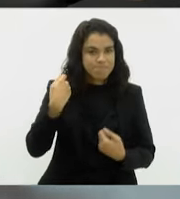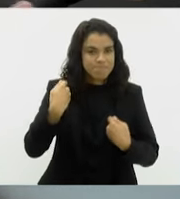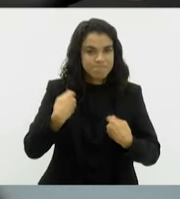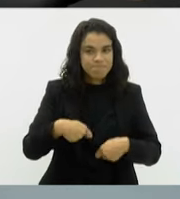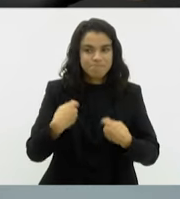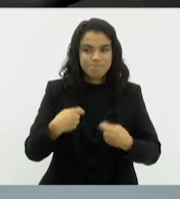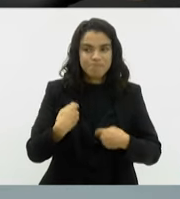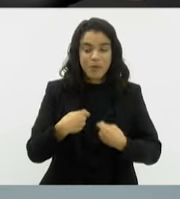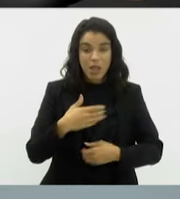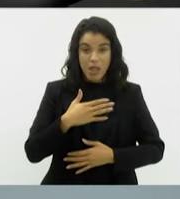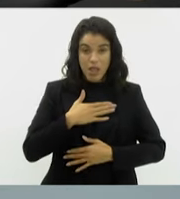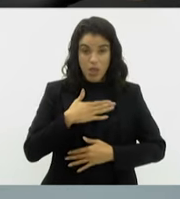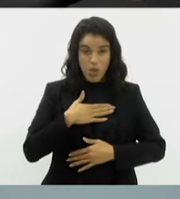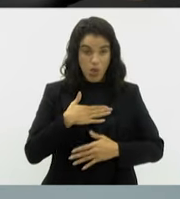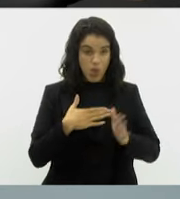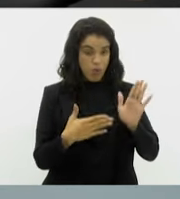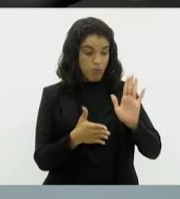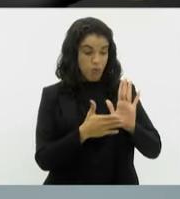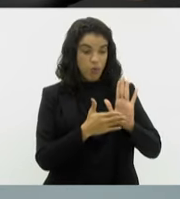estaria propondo a alíquota